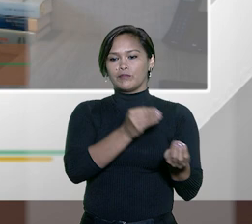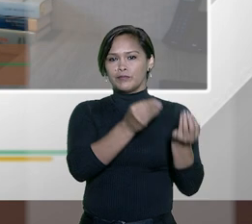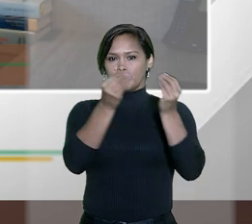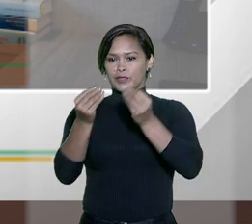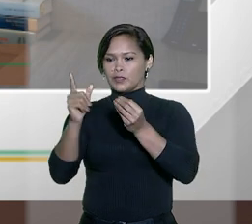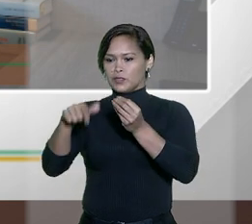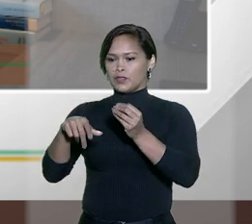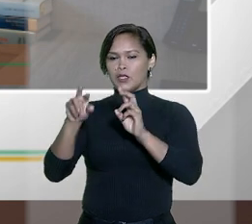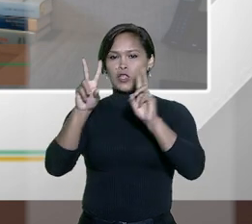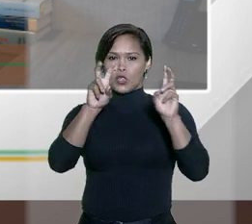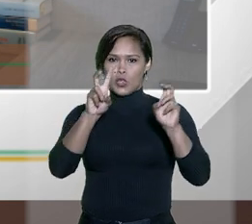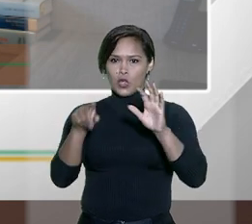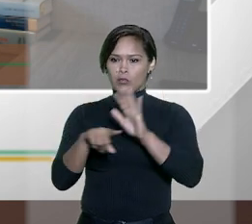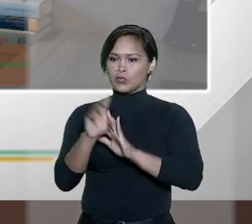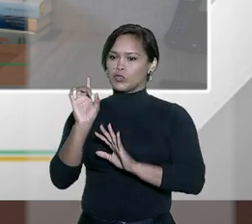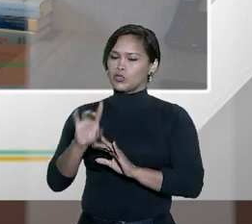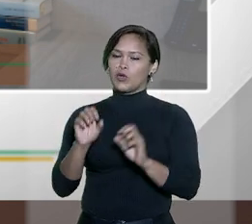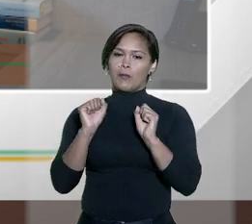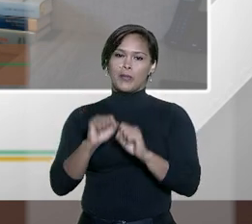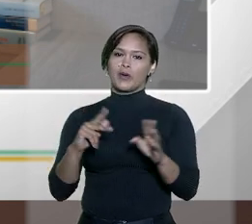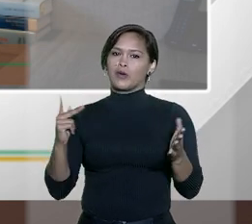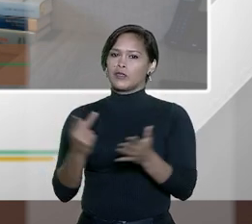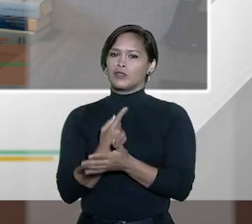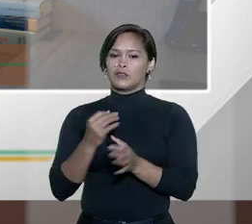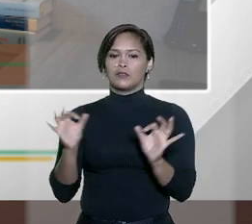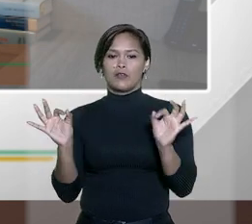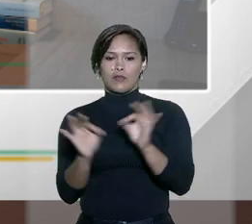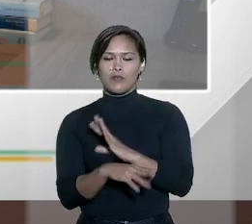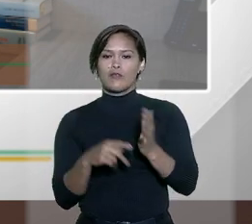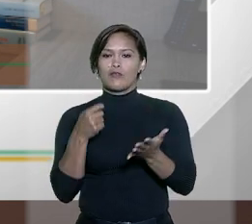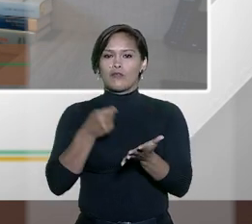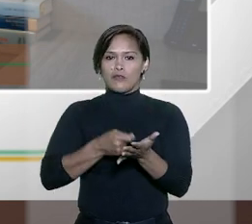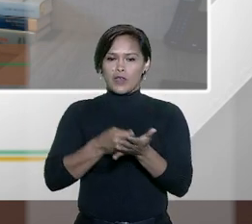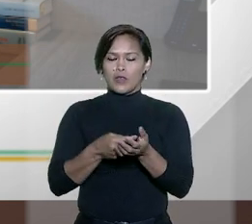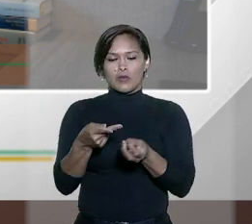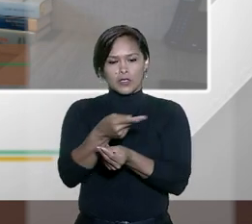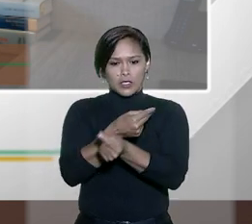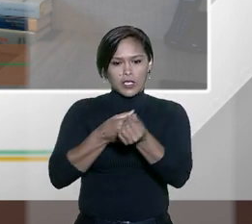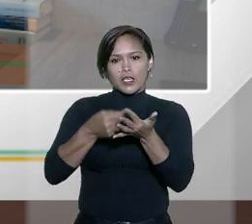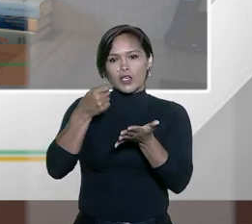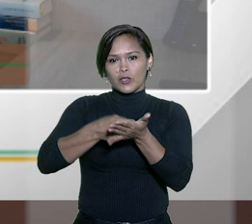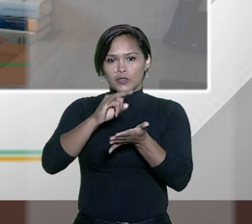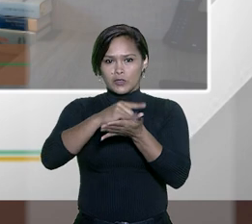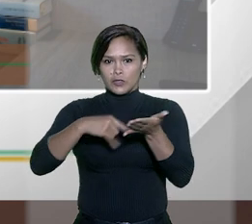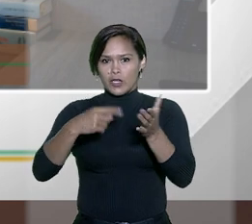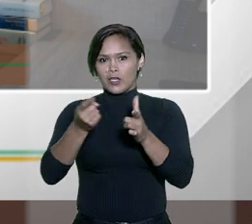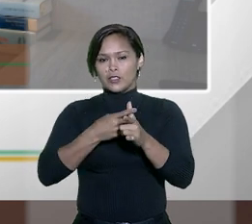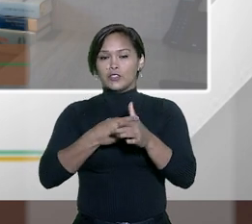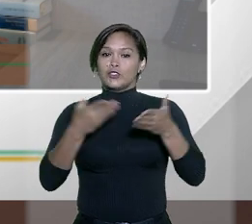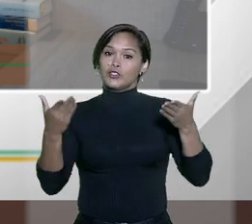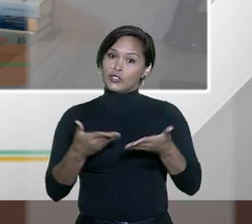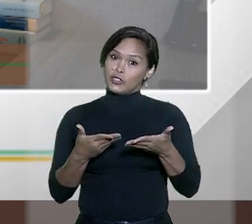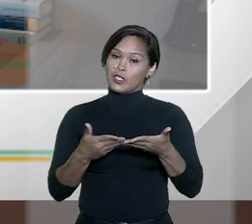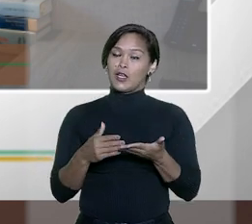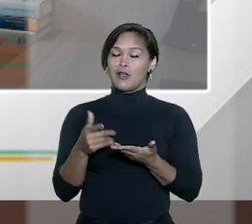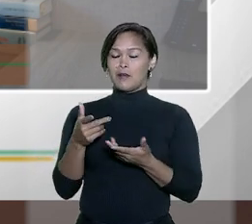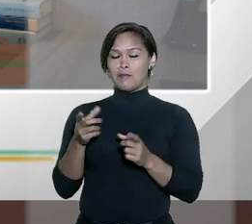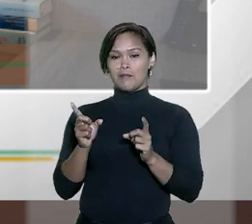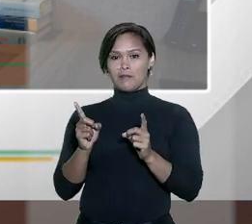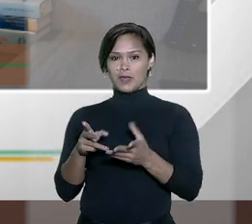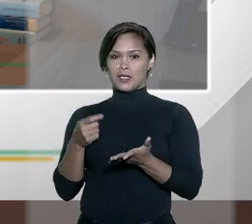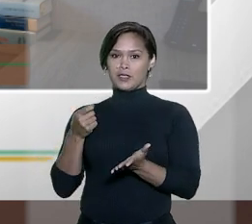transferência da titularidade daquele crédito só se dá depois da quitação do valor que ele negociou aquele precatório. Já para quem está